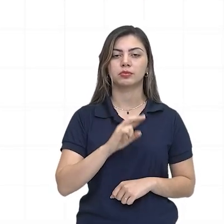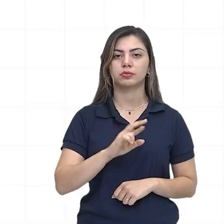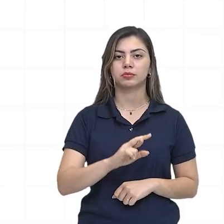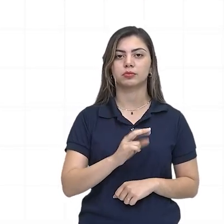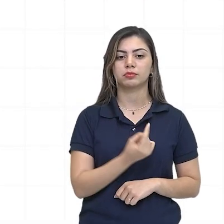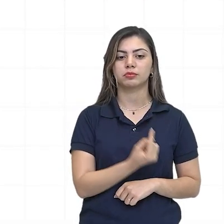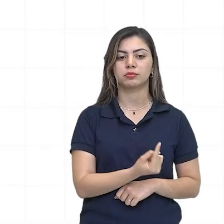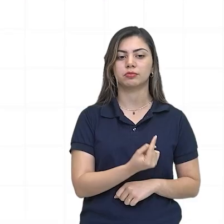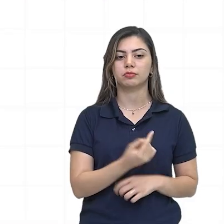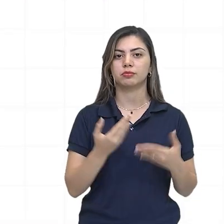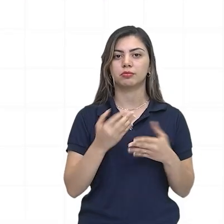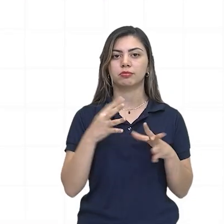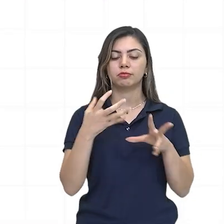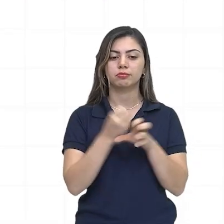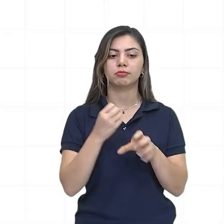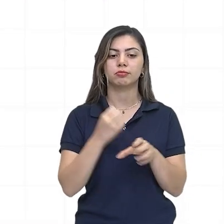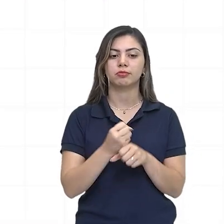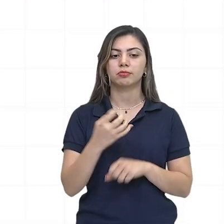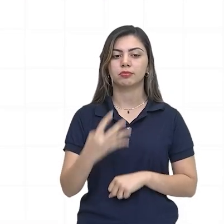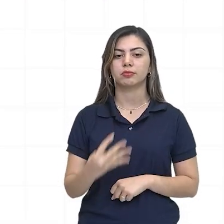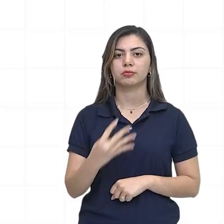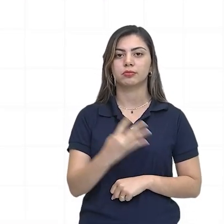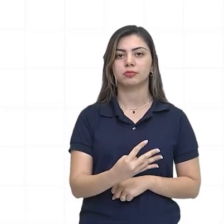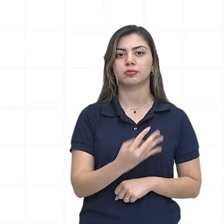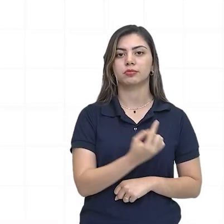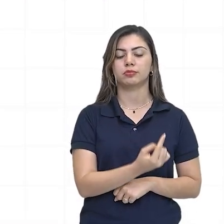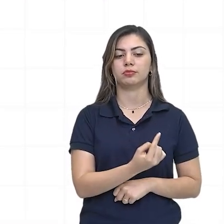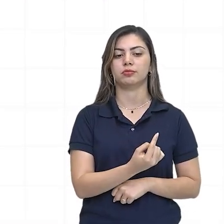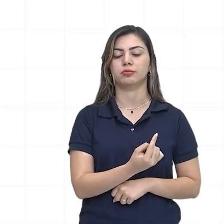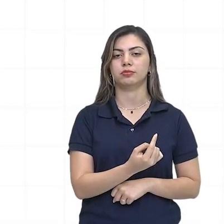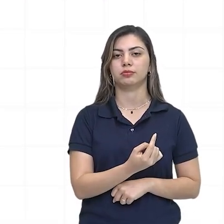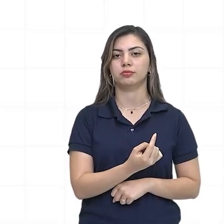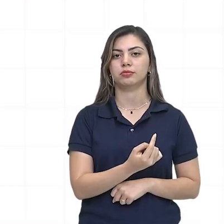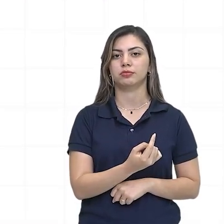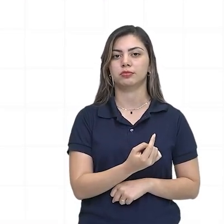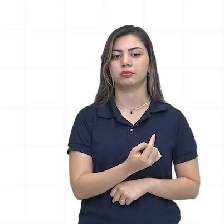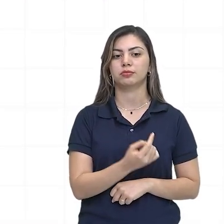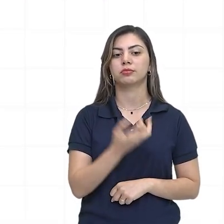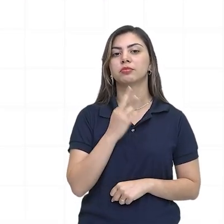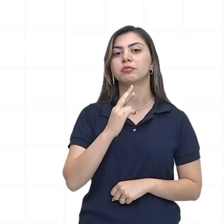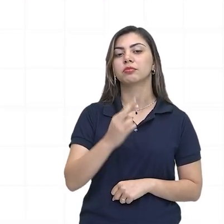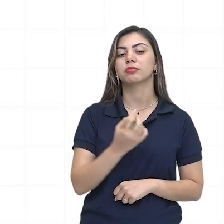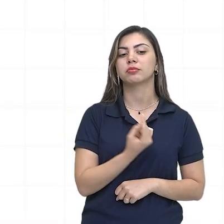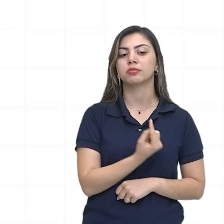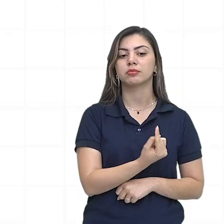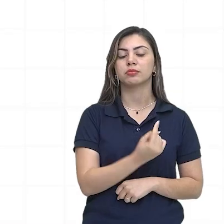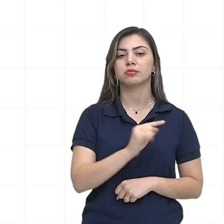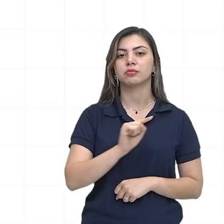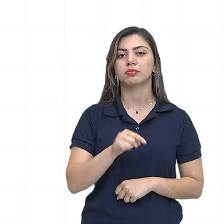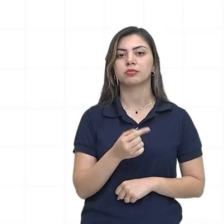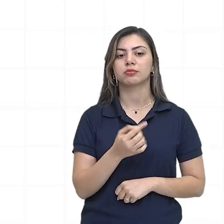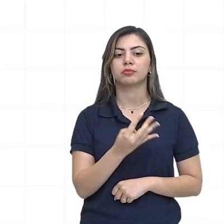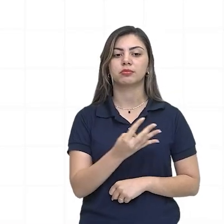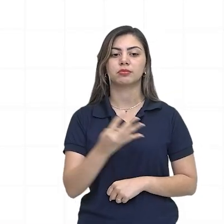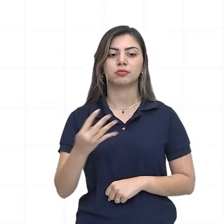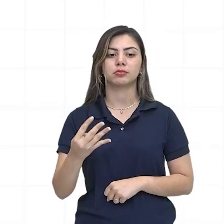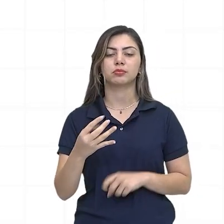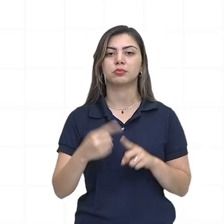tudo, 4, 4, 1. Quantos números após a vírgula? 2. Então,